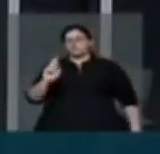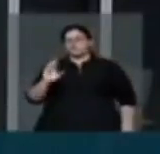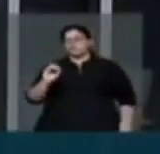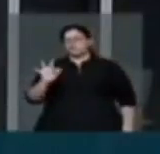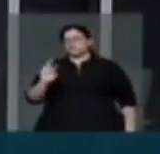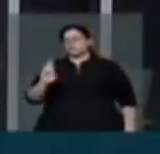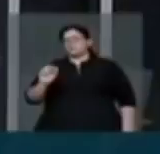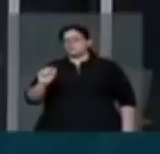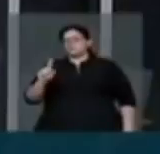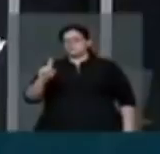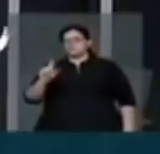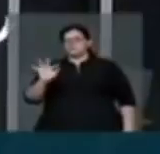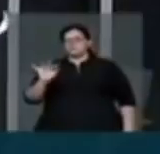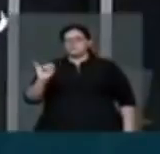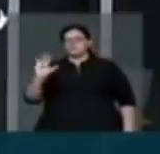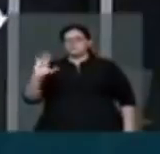milícias.